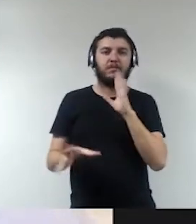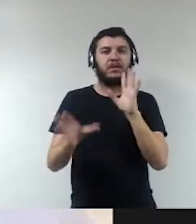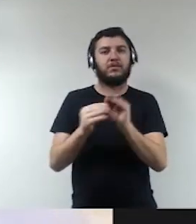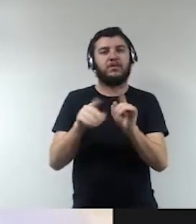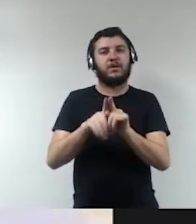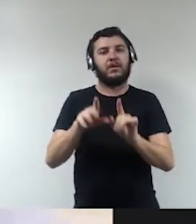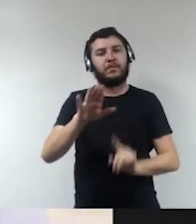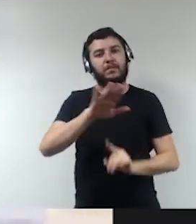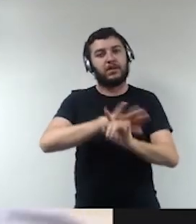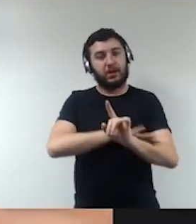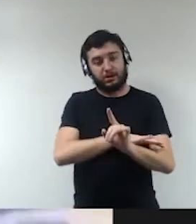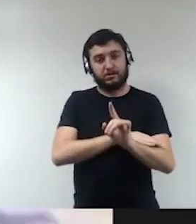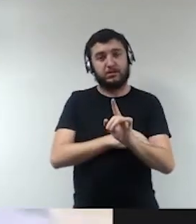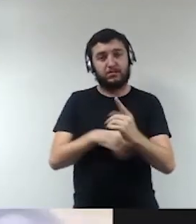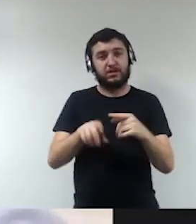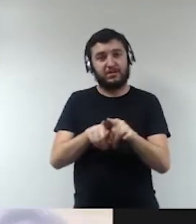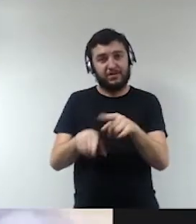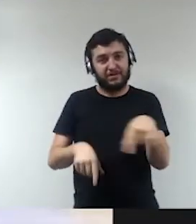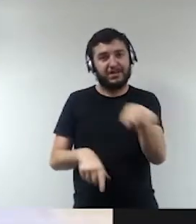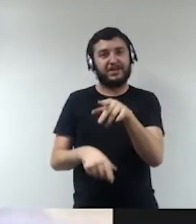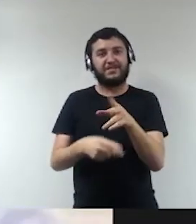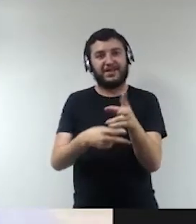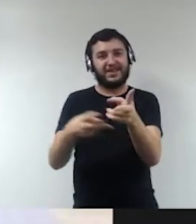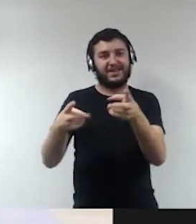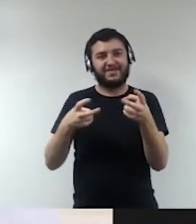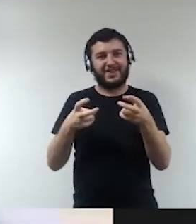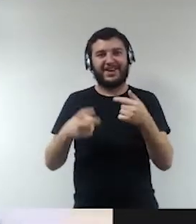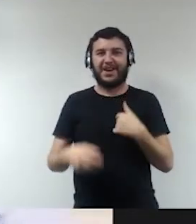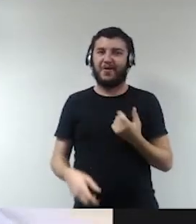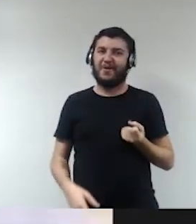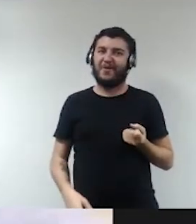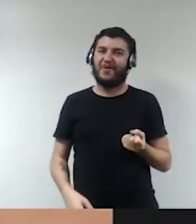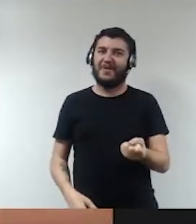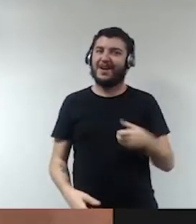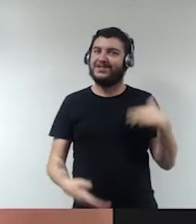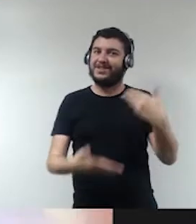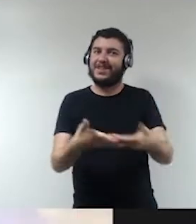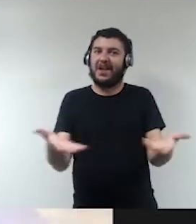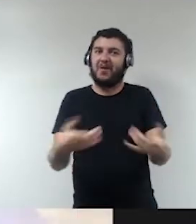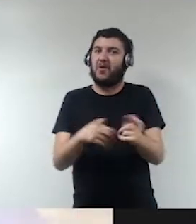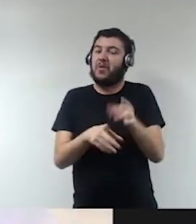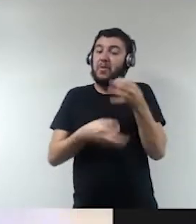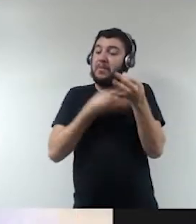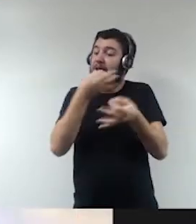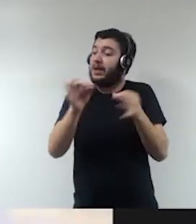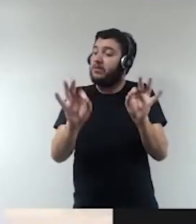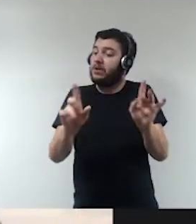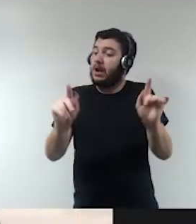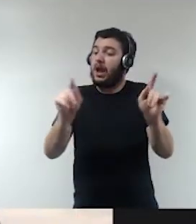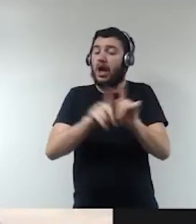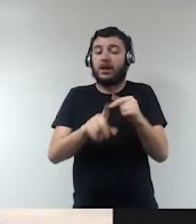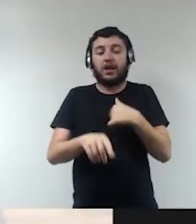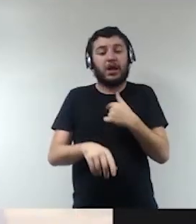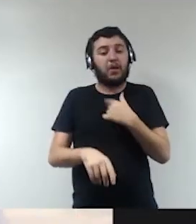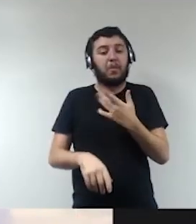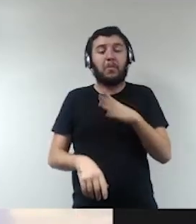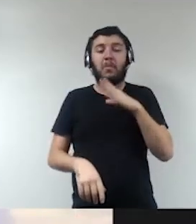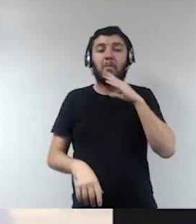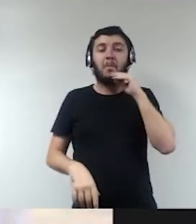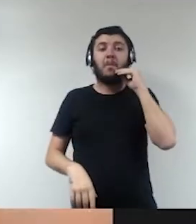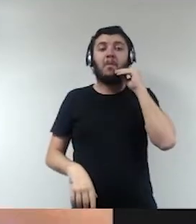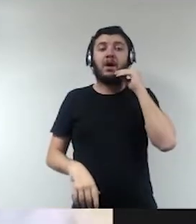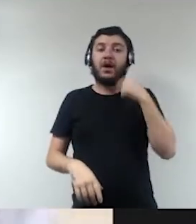eu vim de um jeito acovardado, né? Eu até agora não emiti nenhuma opinião, eu estou efetivamente gerando uma